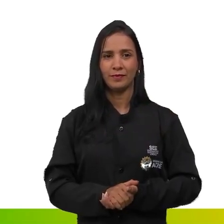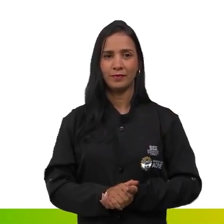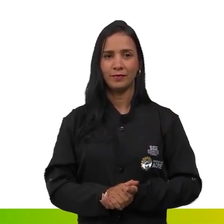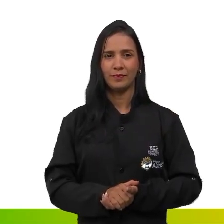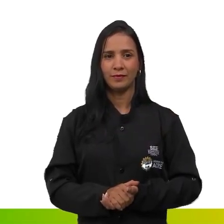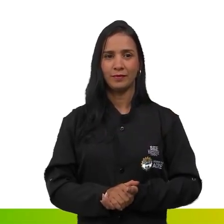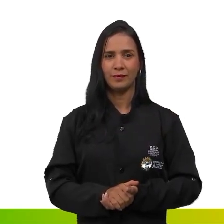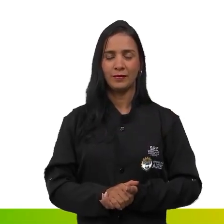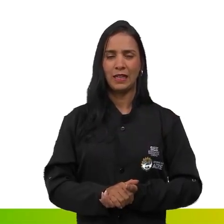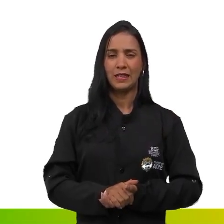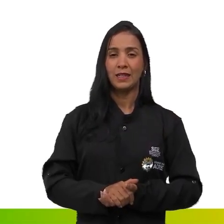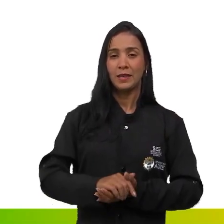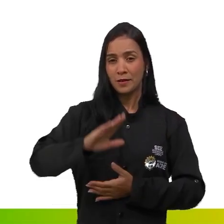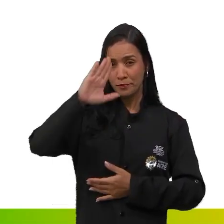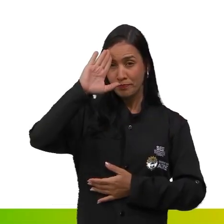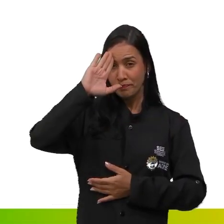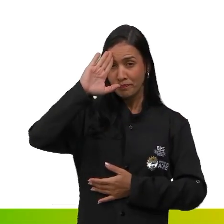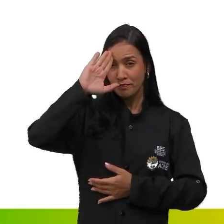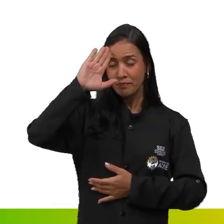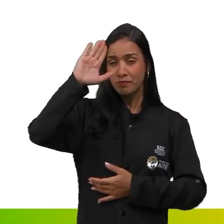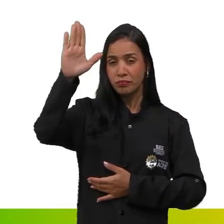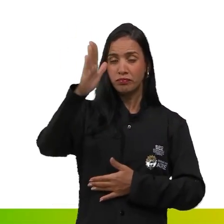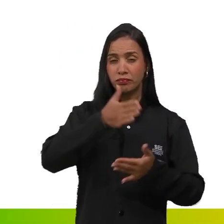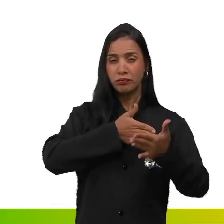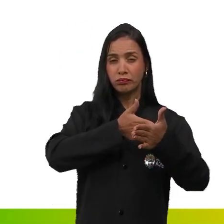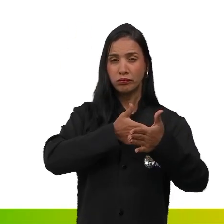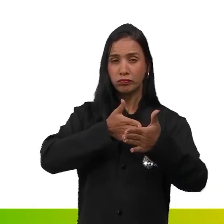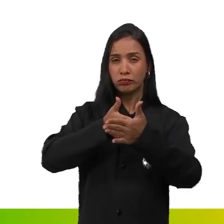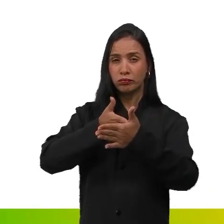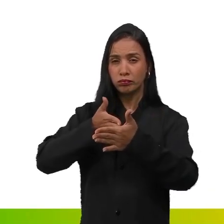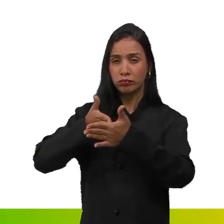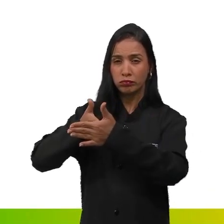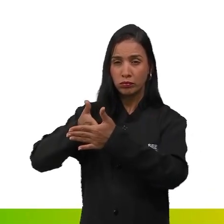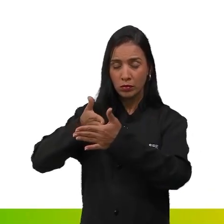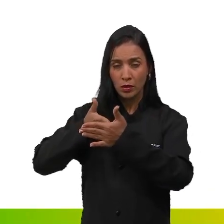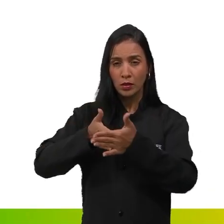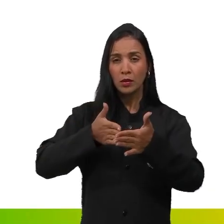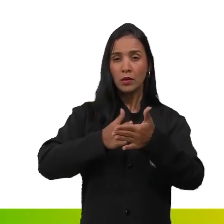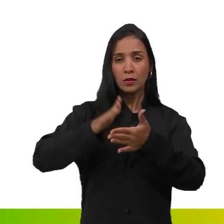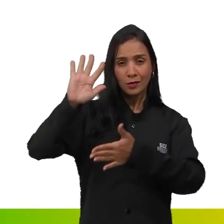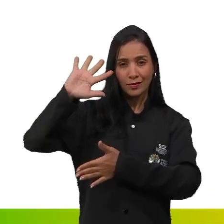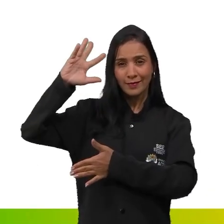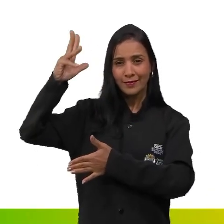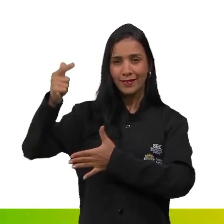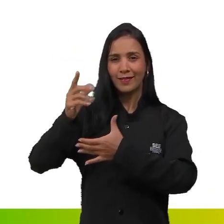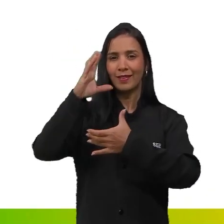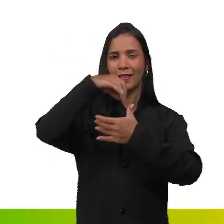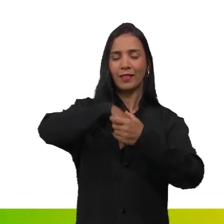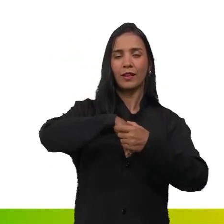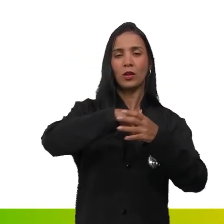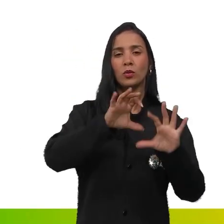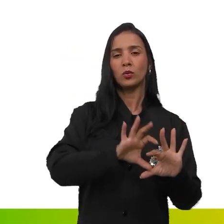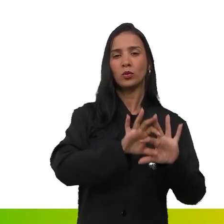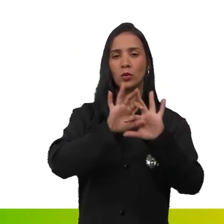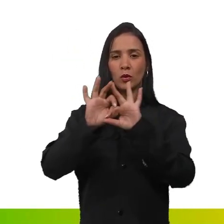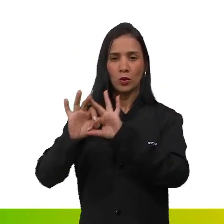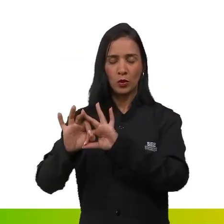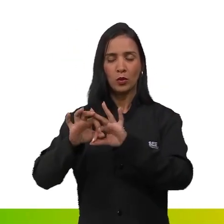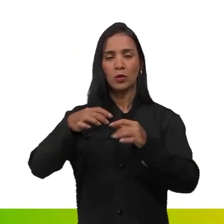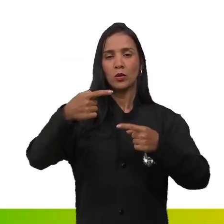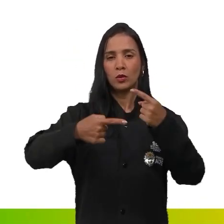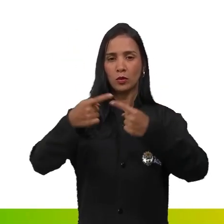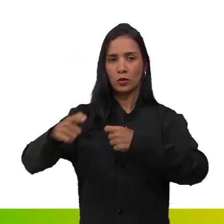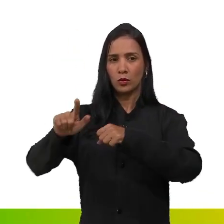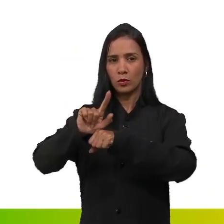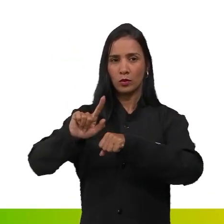principais desafios enfrentados pela África no contexto geopolítico atual, podemos